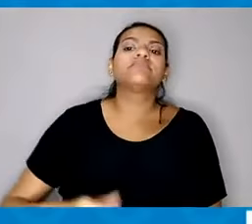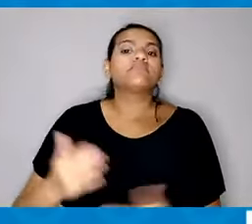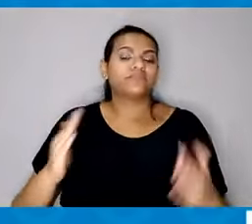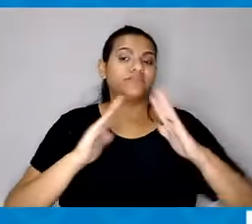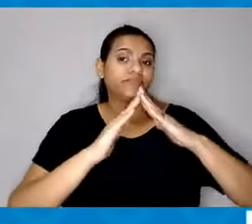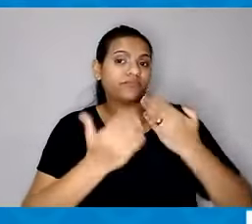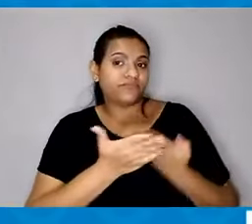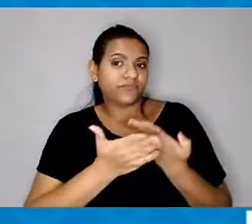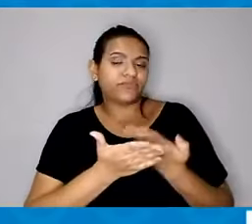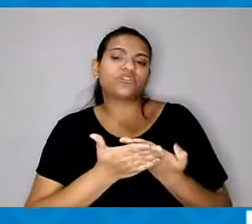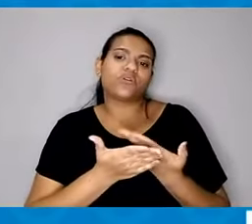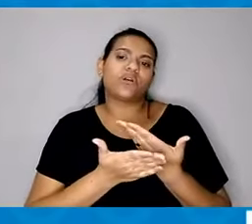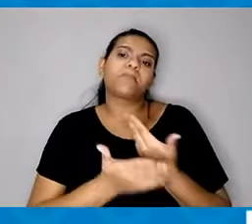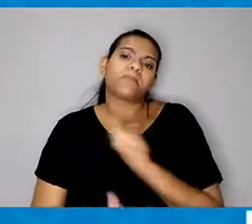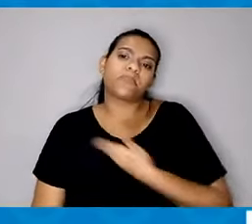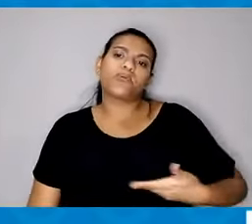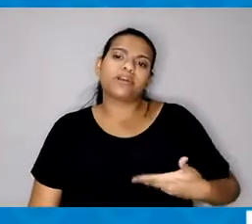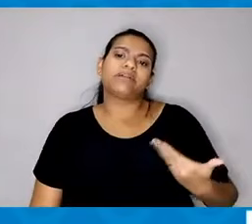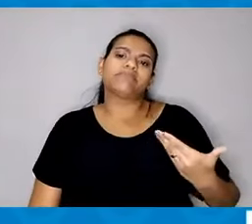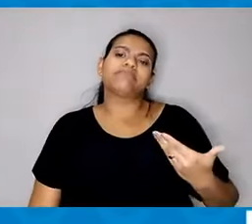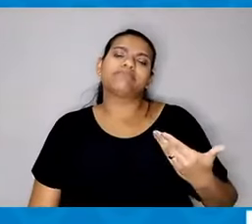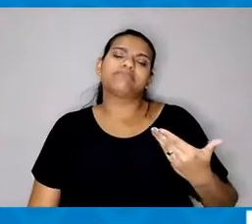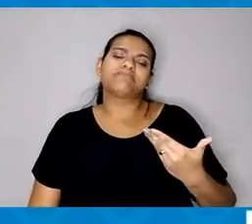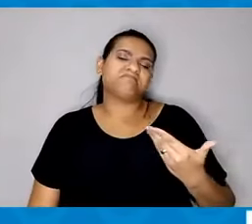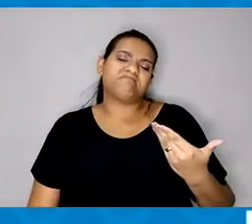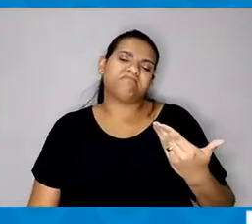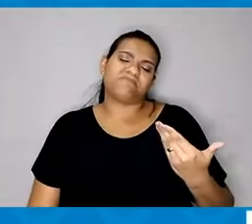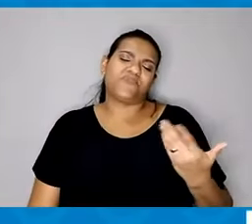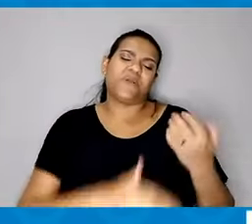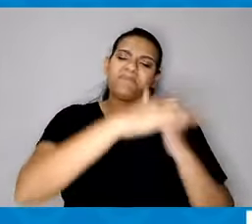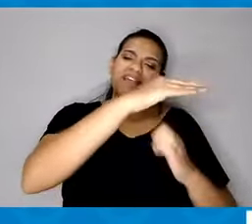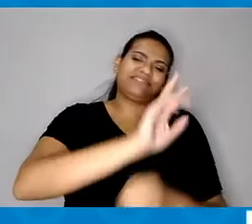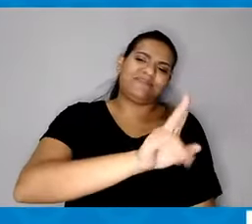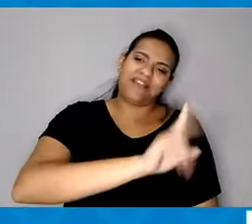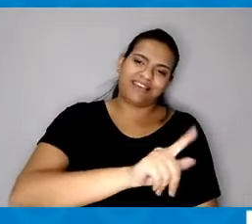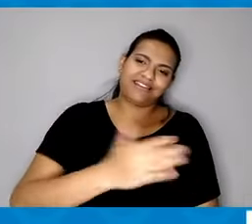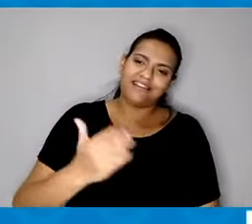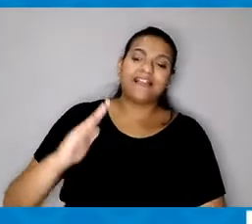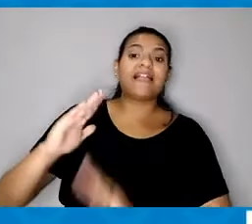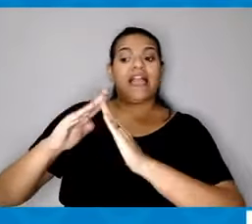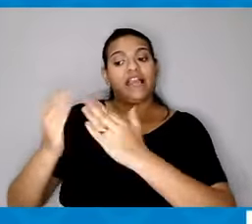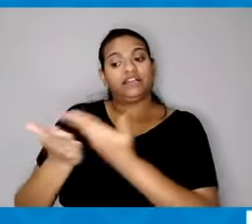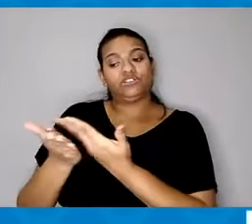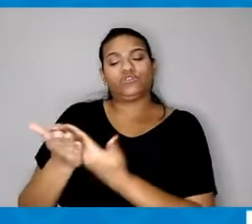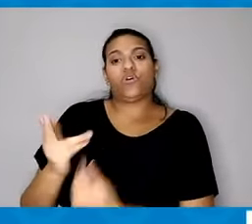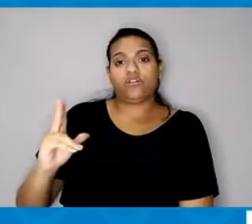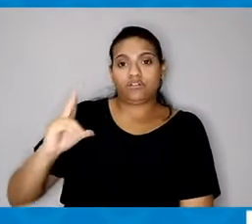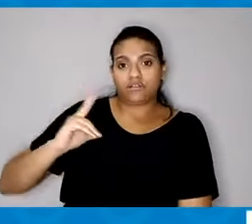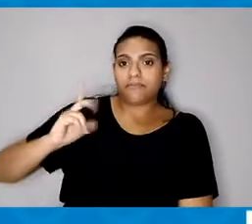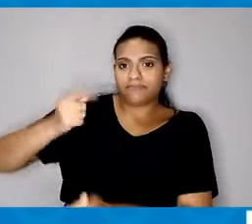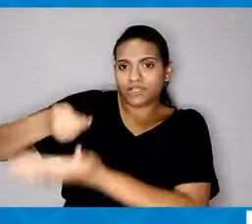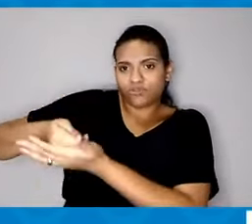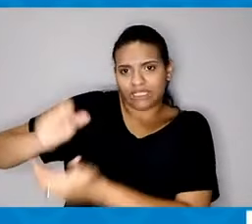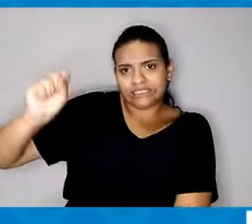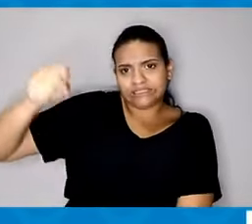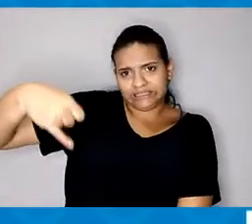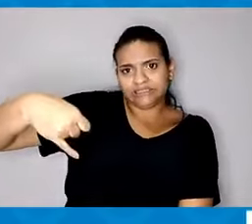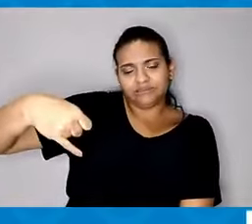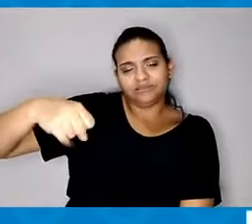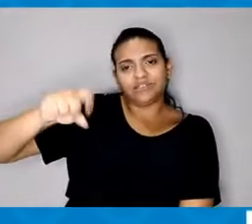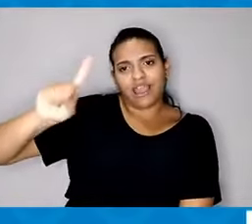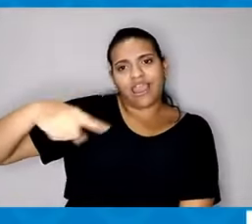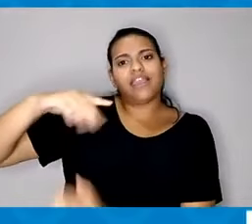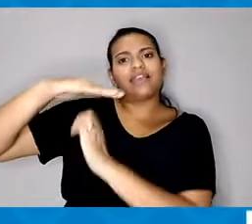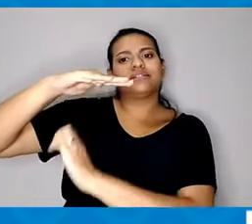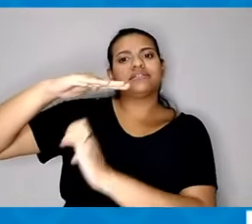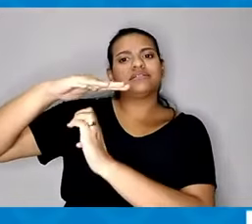pública, obviamente, né? A escola privada, obviamente, é uma empresa, a escola pública, não. E nenhuma escola deveria ser tratada como uma